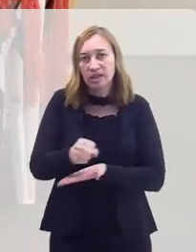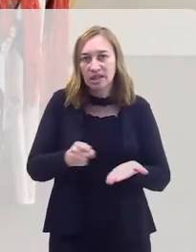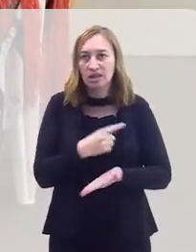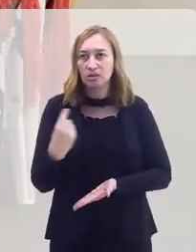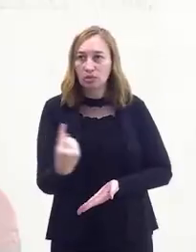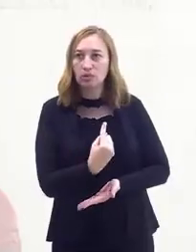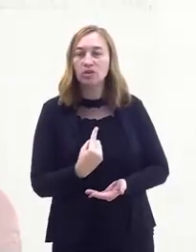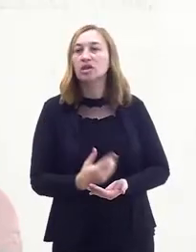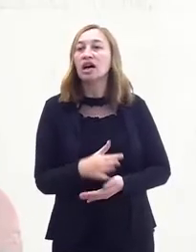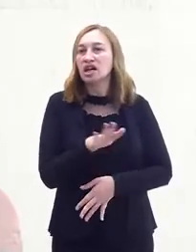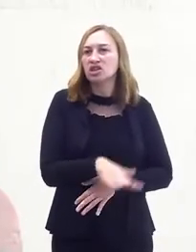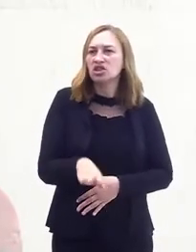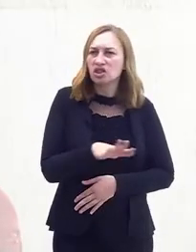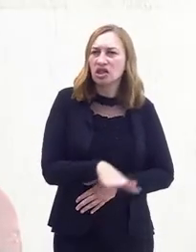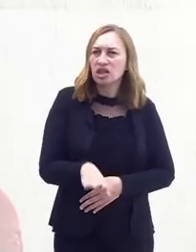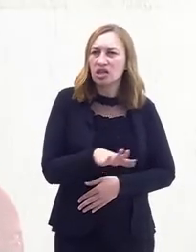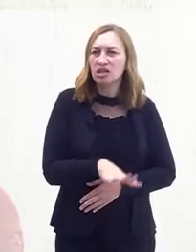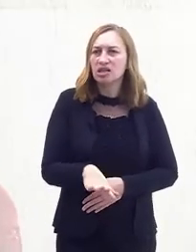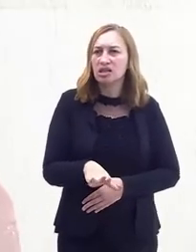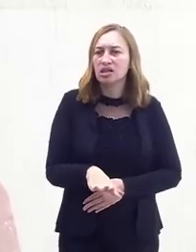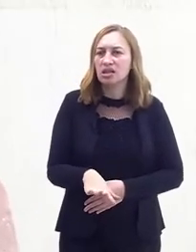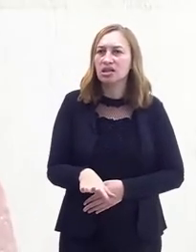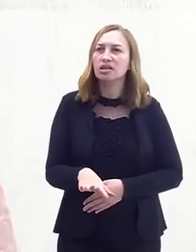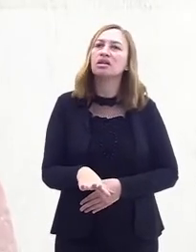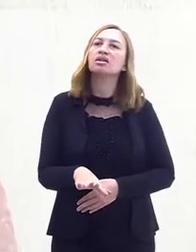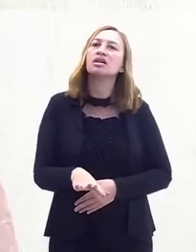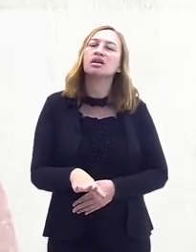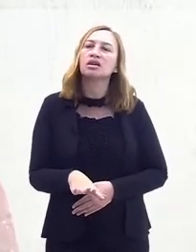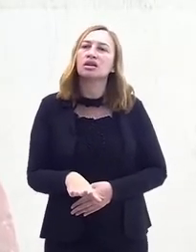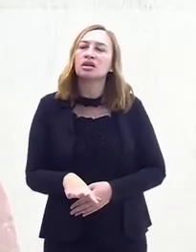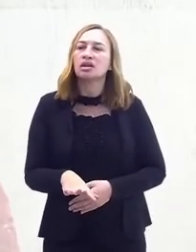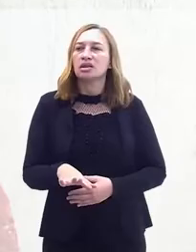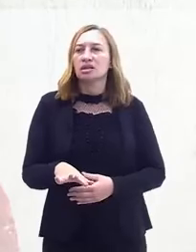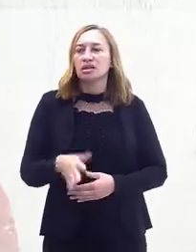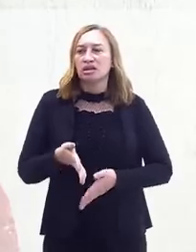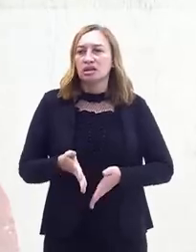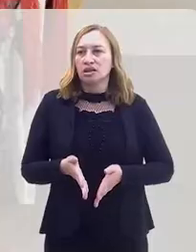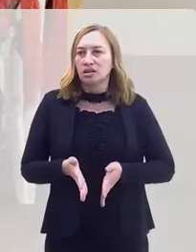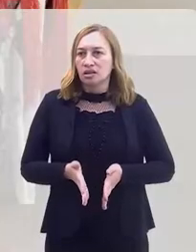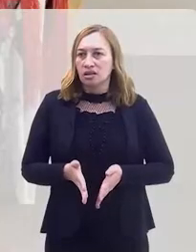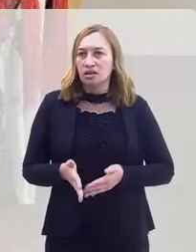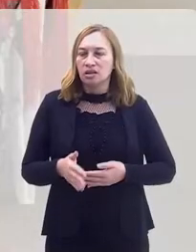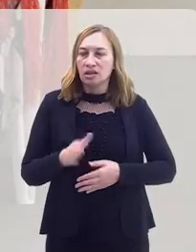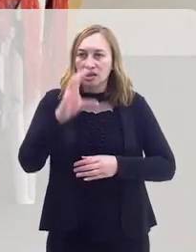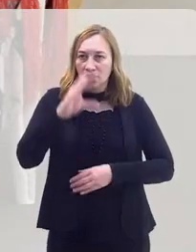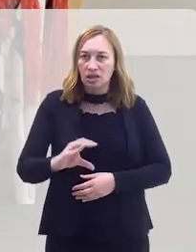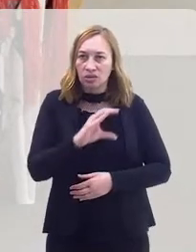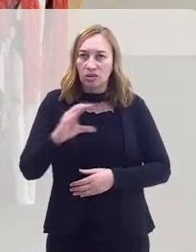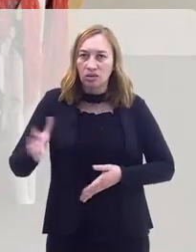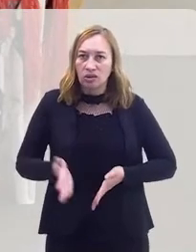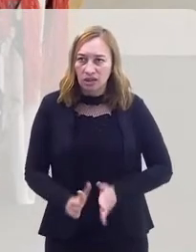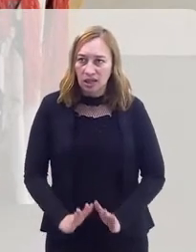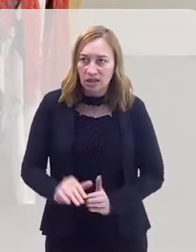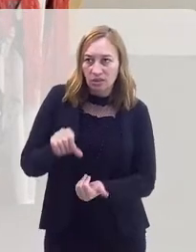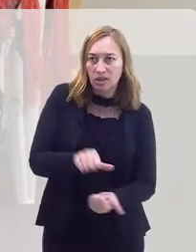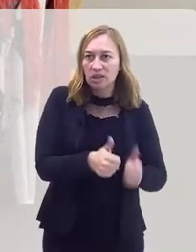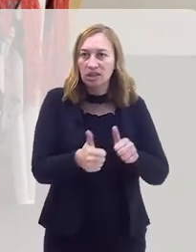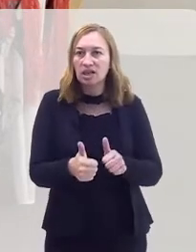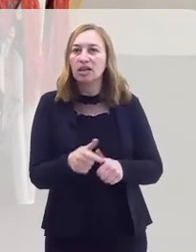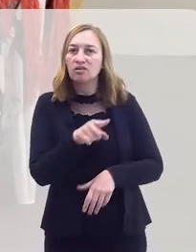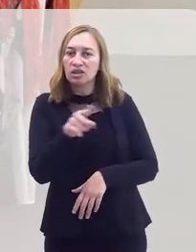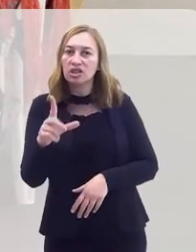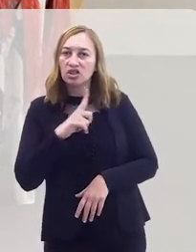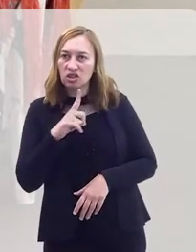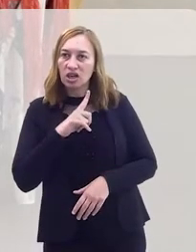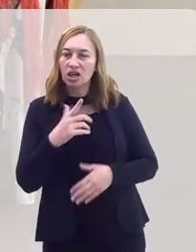e tente entender. As crianças católicas, quando nascem, elas são batizadas. Sim. Os ciganos têm algum tipo de ritual? Temos